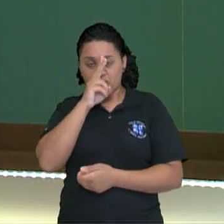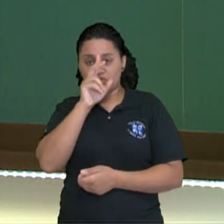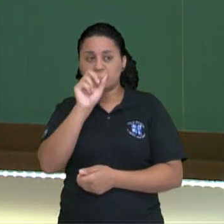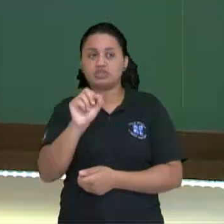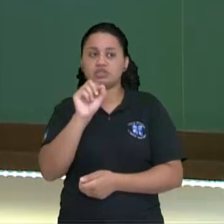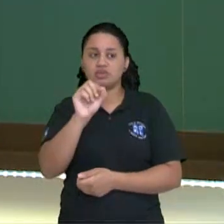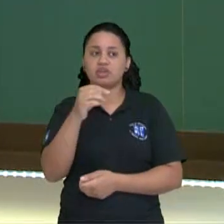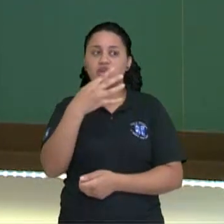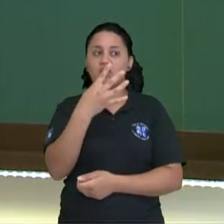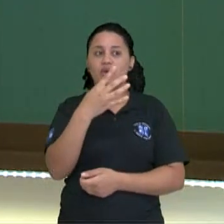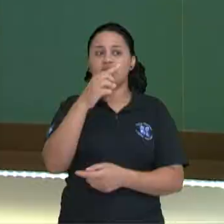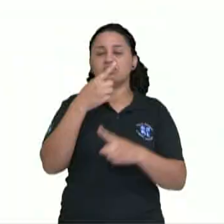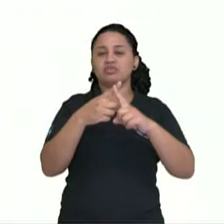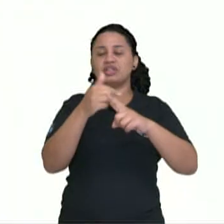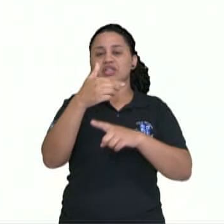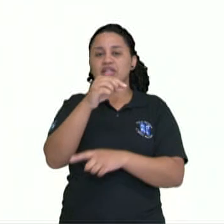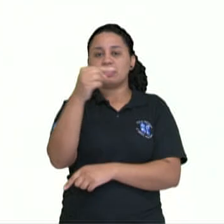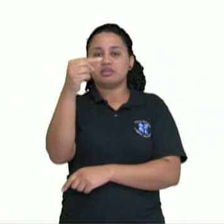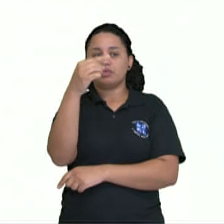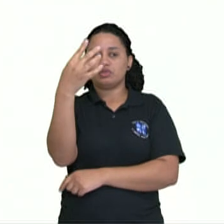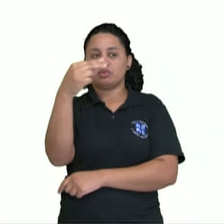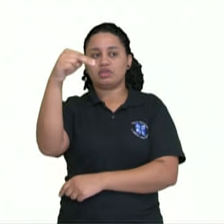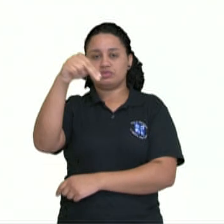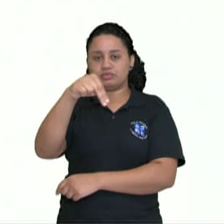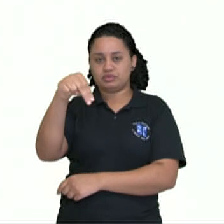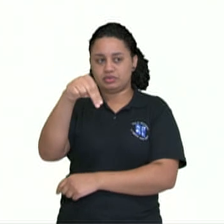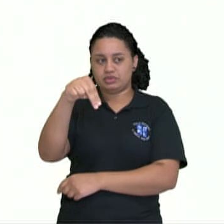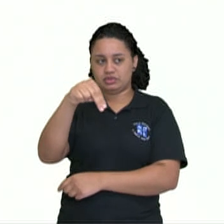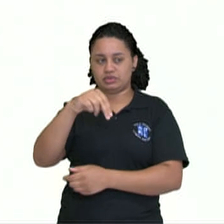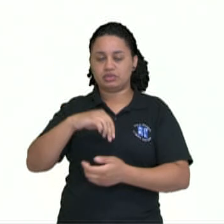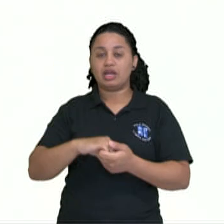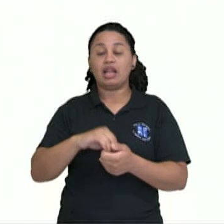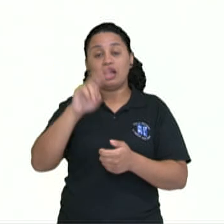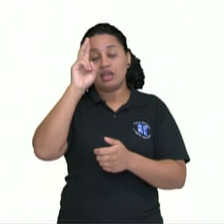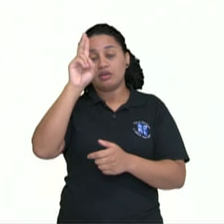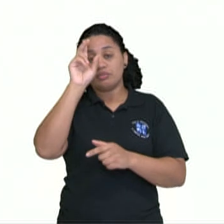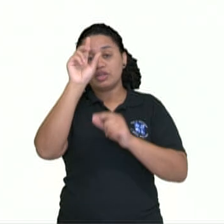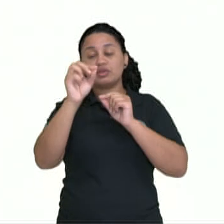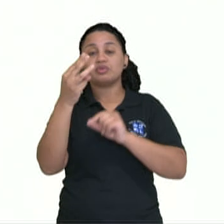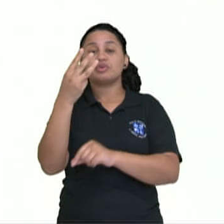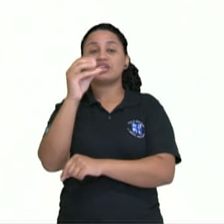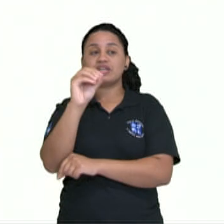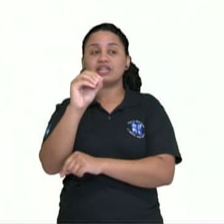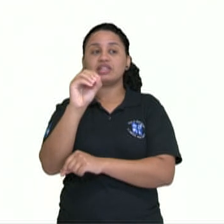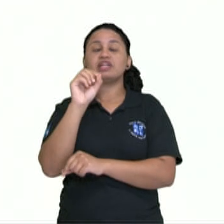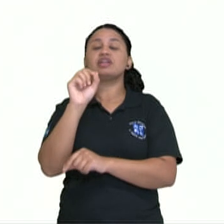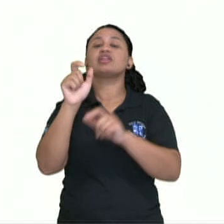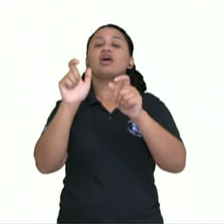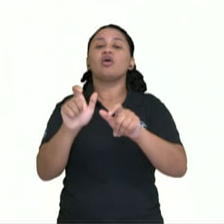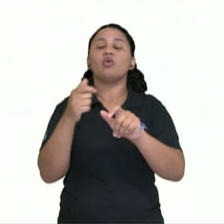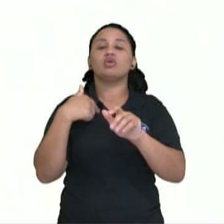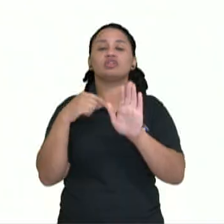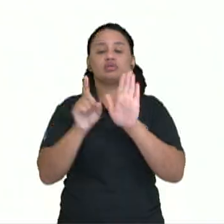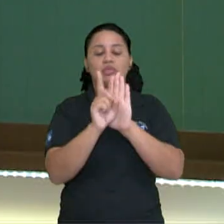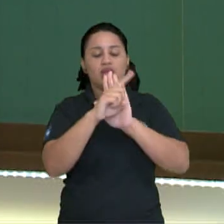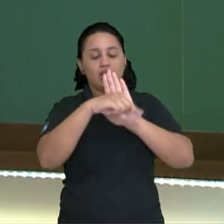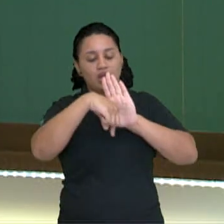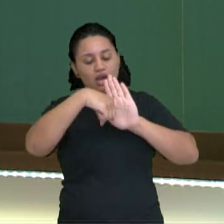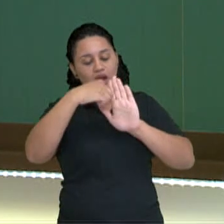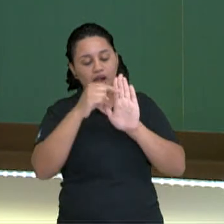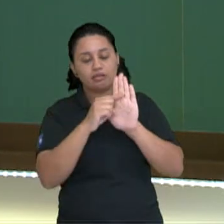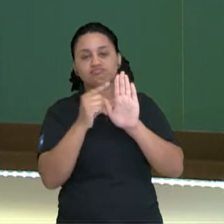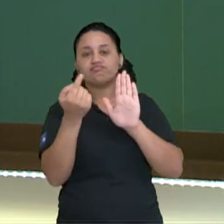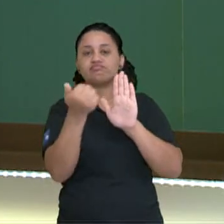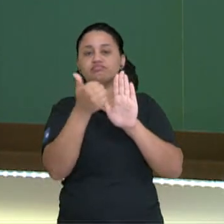vezes 10 elevado a menos 4 newtons, lembrando aí que o 30 graus está no primeiro